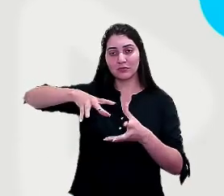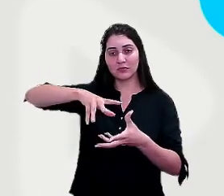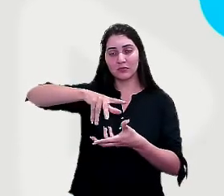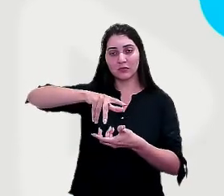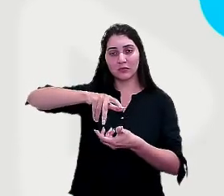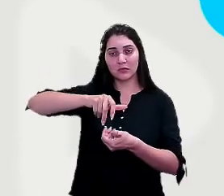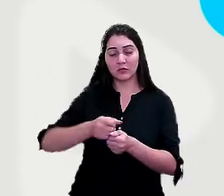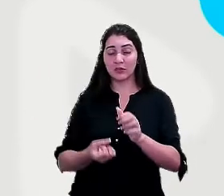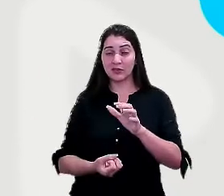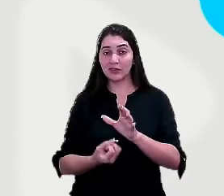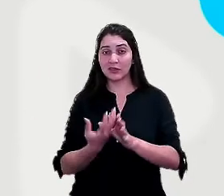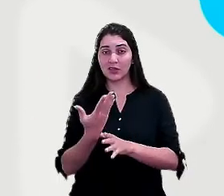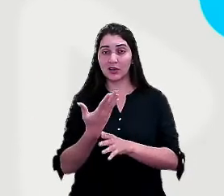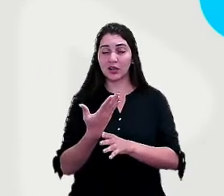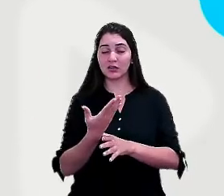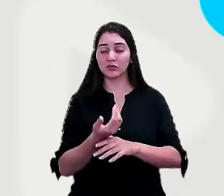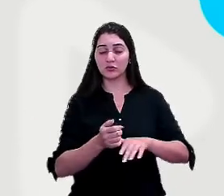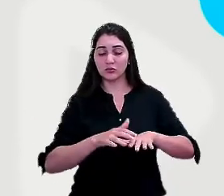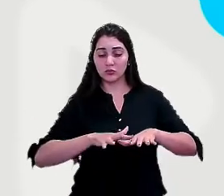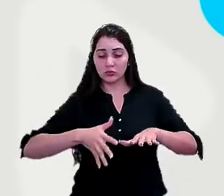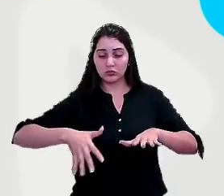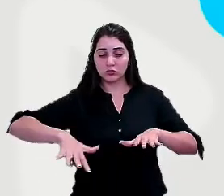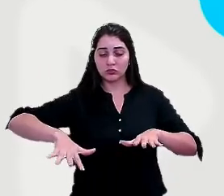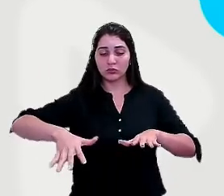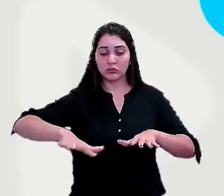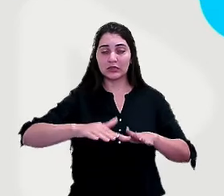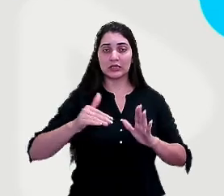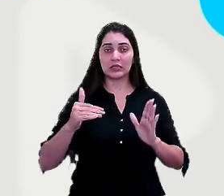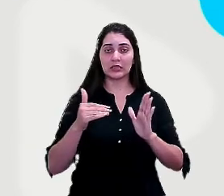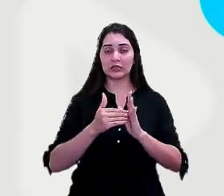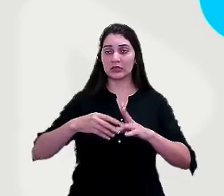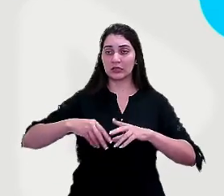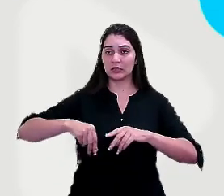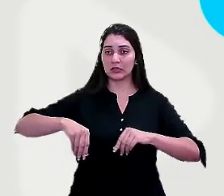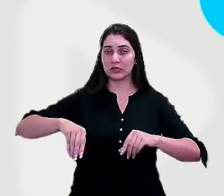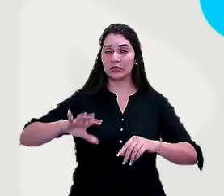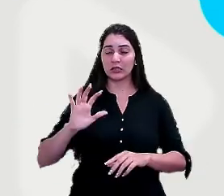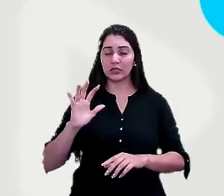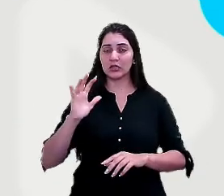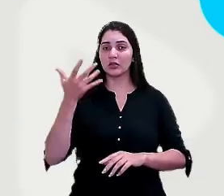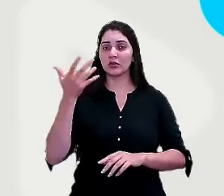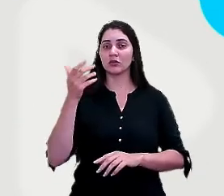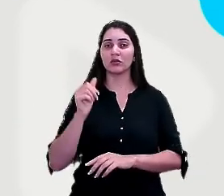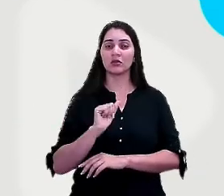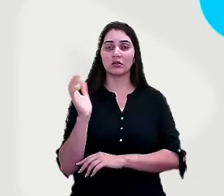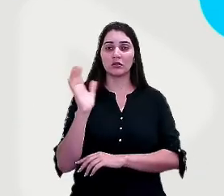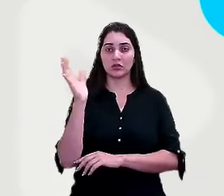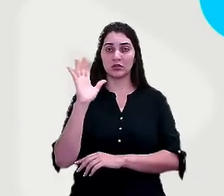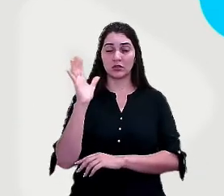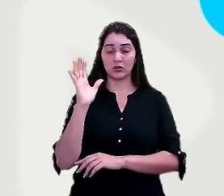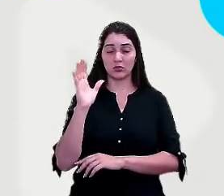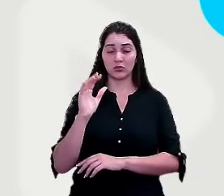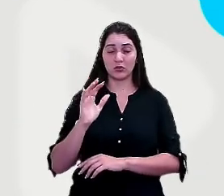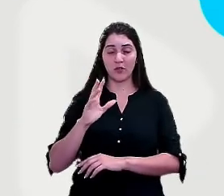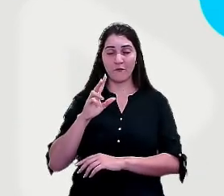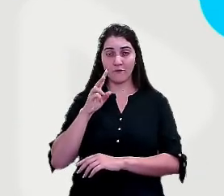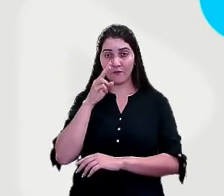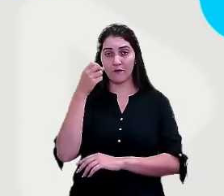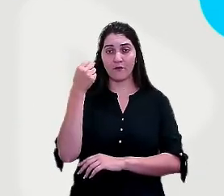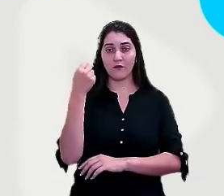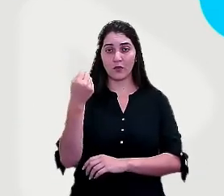dos oceanos até as terras emersas, o qual resulta de ação de forças endógenas internas